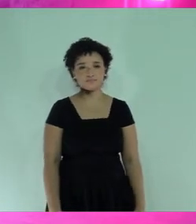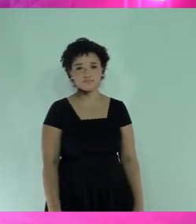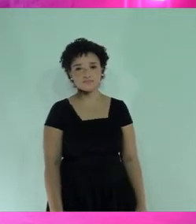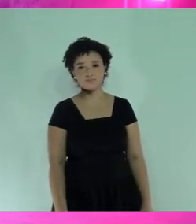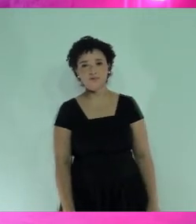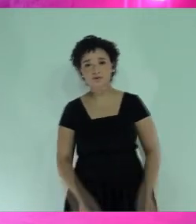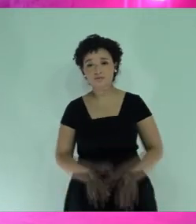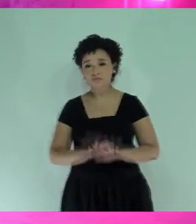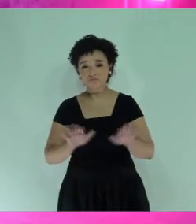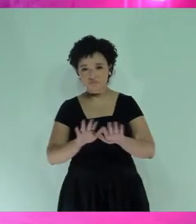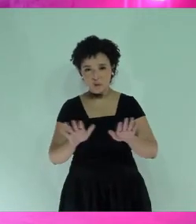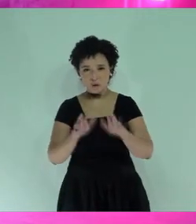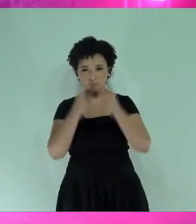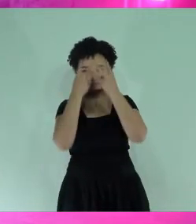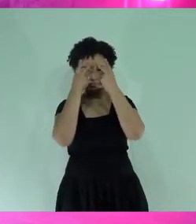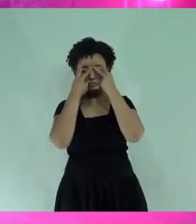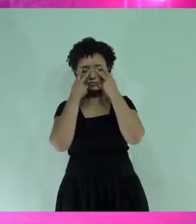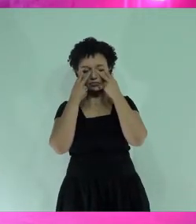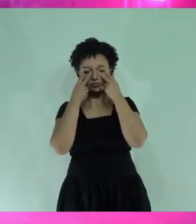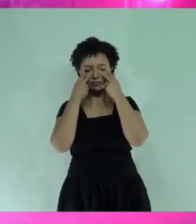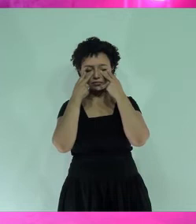Só bastasse fechar os olhos